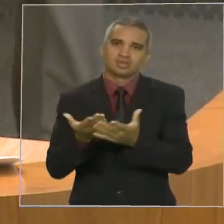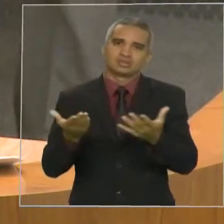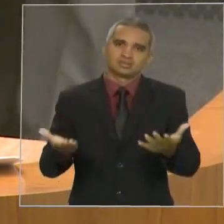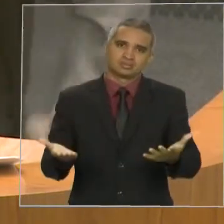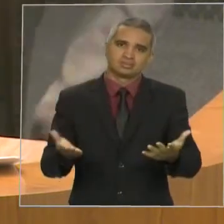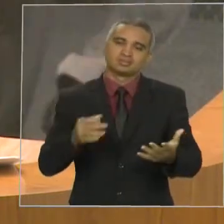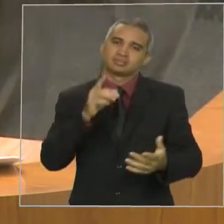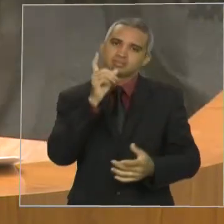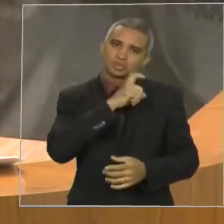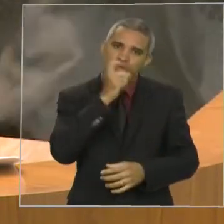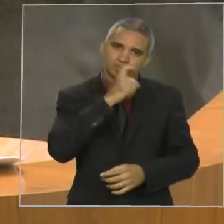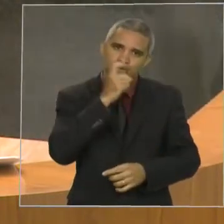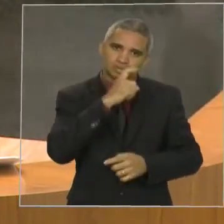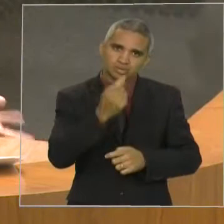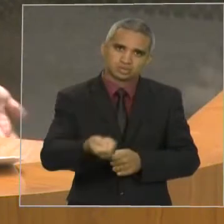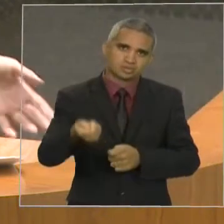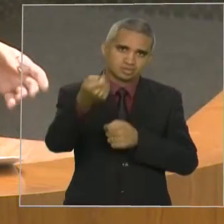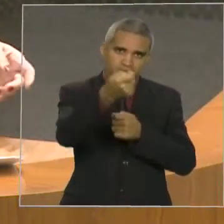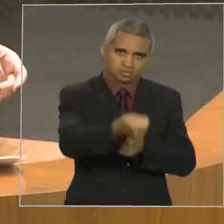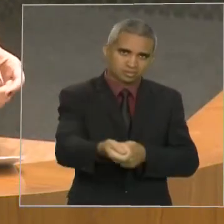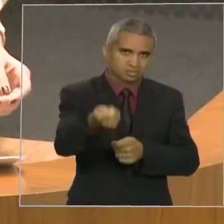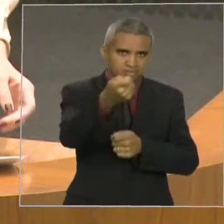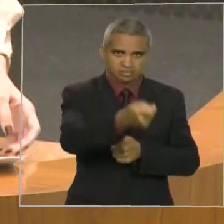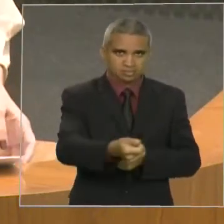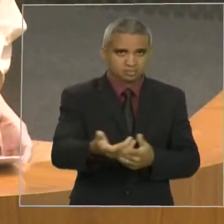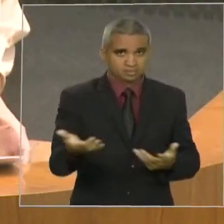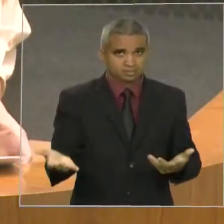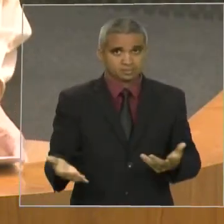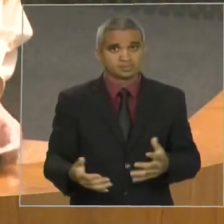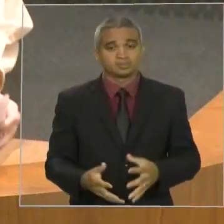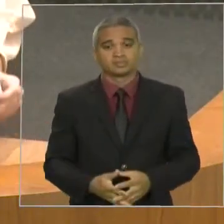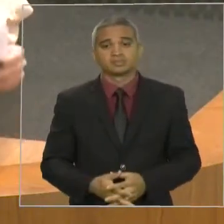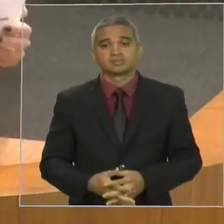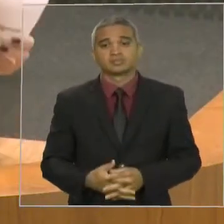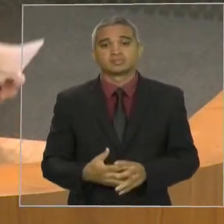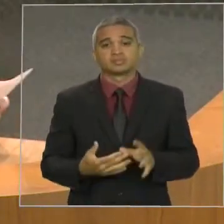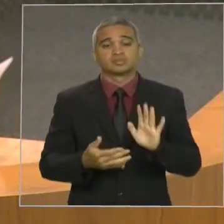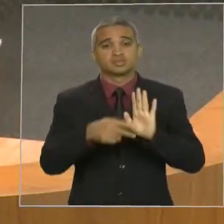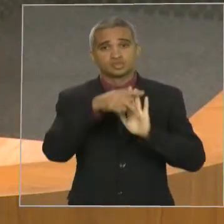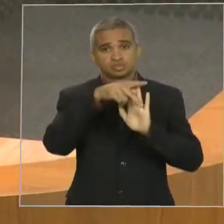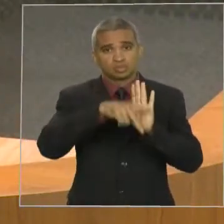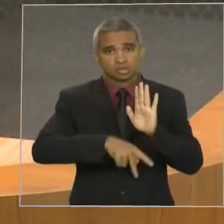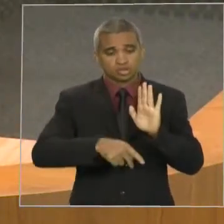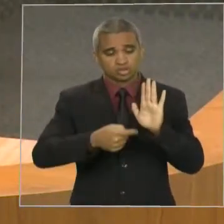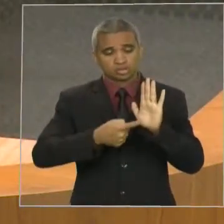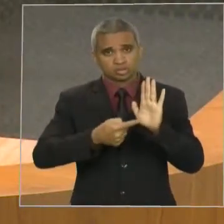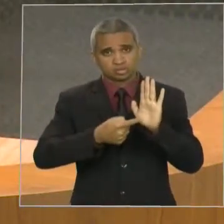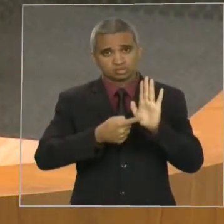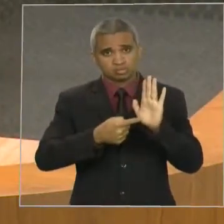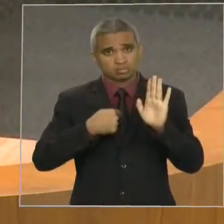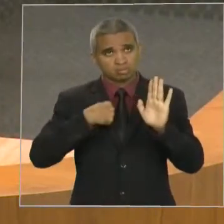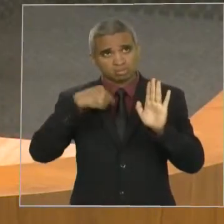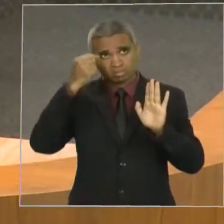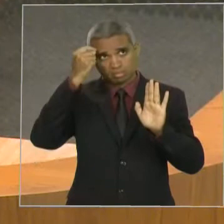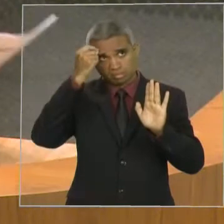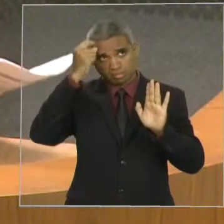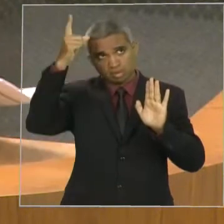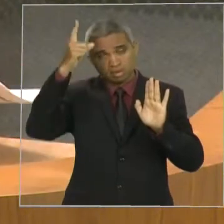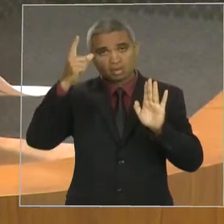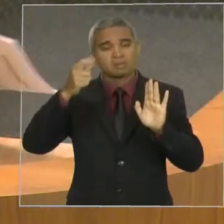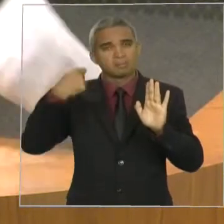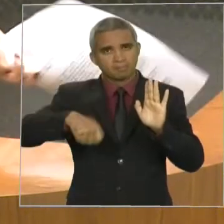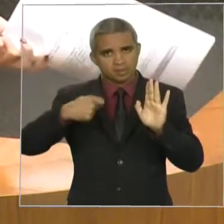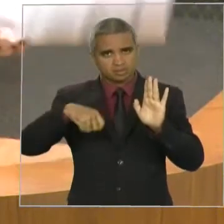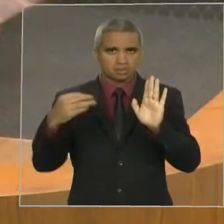Uma mentira deslavada. Então, esse projeto em relação à propaganda de fundamental